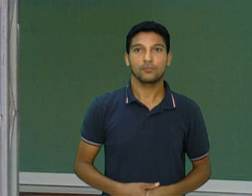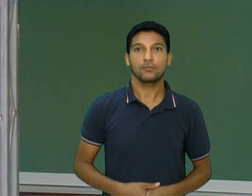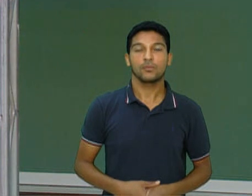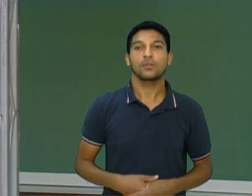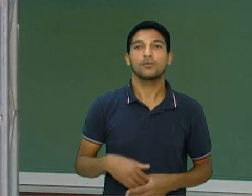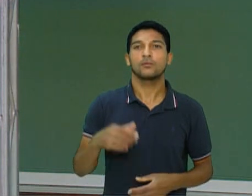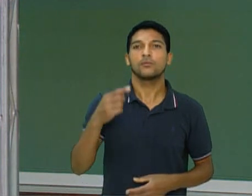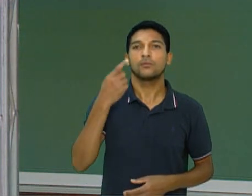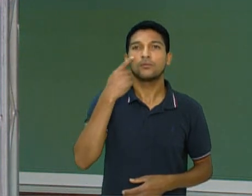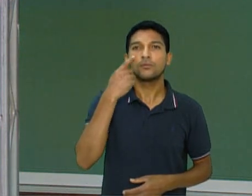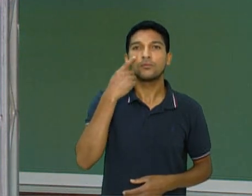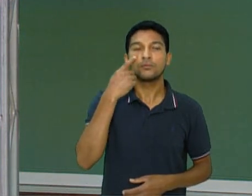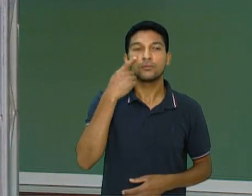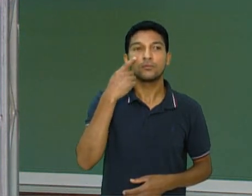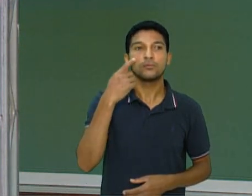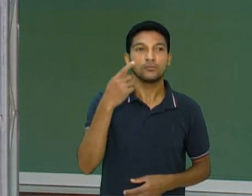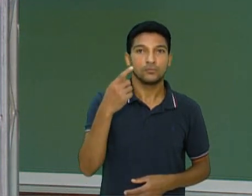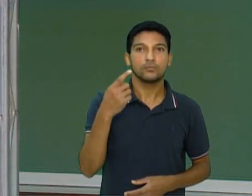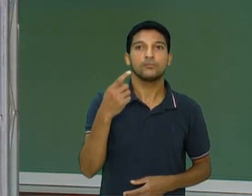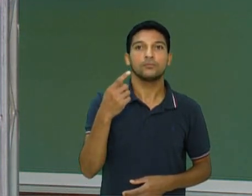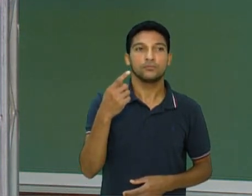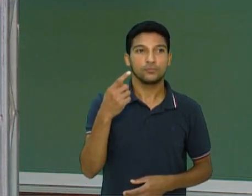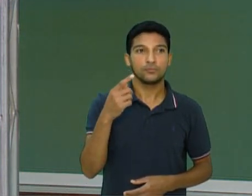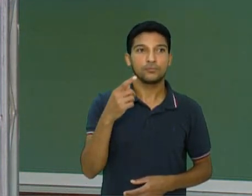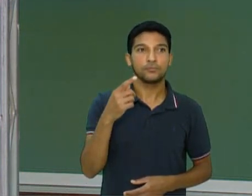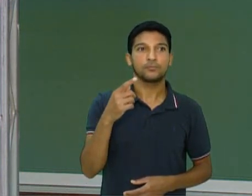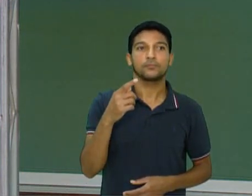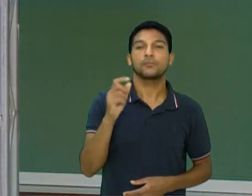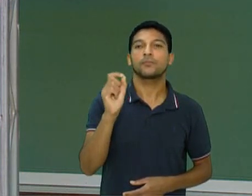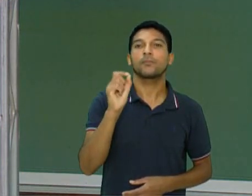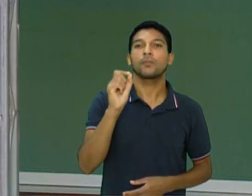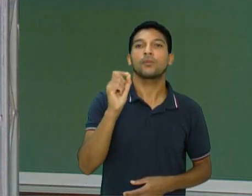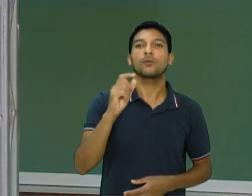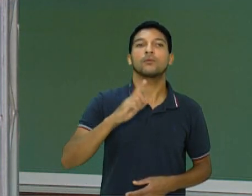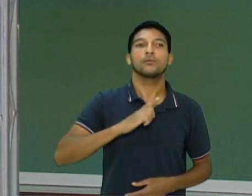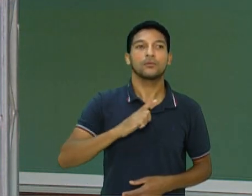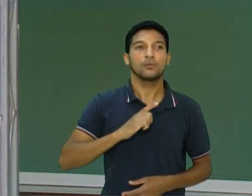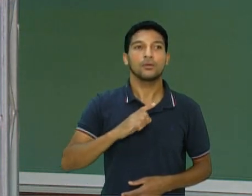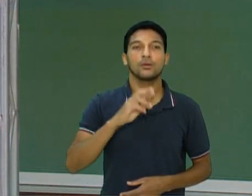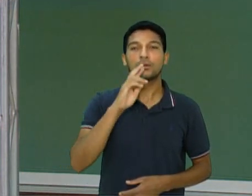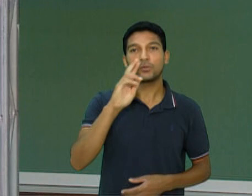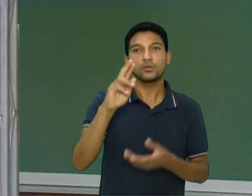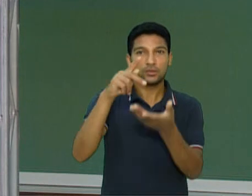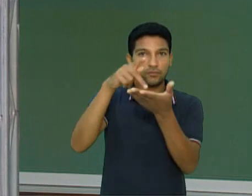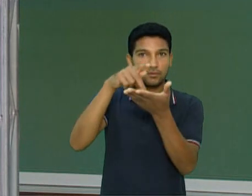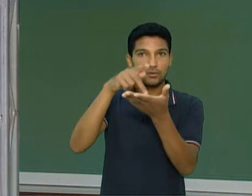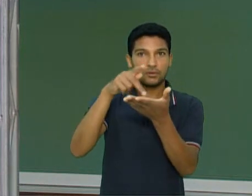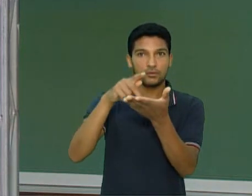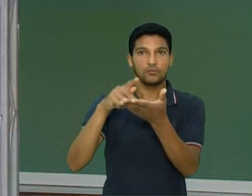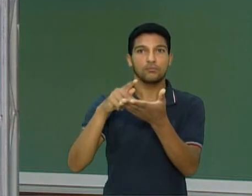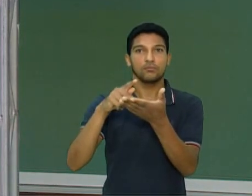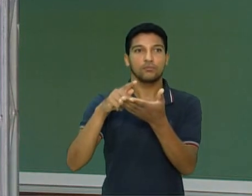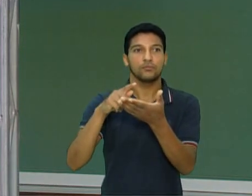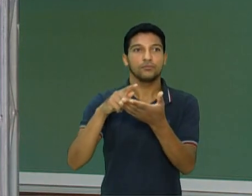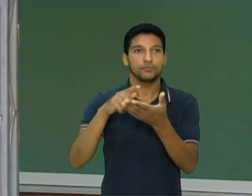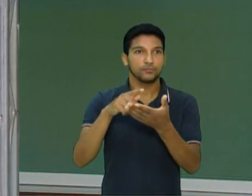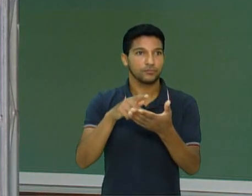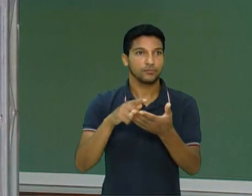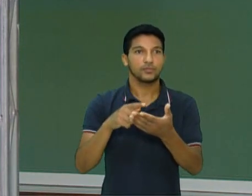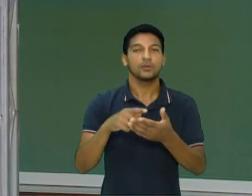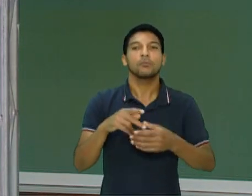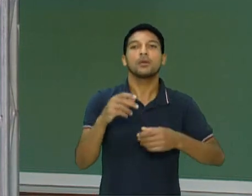Então, conseguiram? Veja, aqui, né, a gente tem a resposta como verdadeira, né? Olha